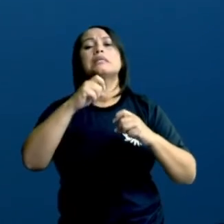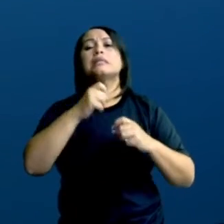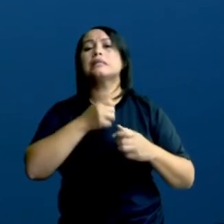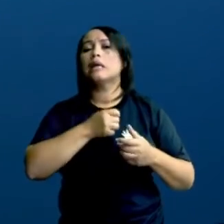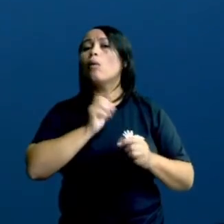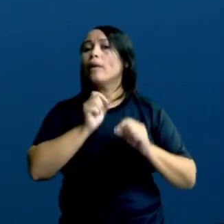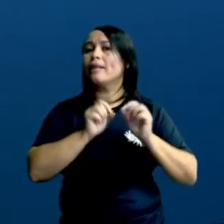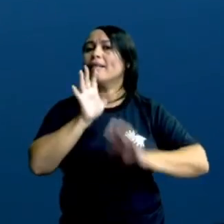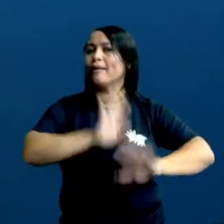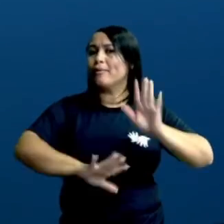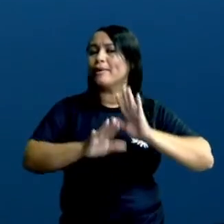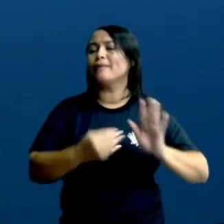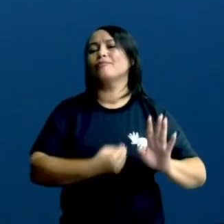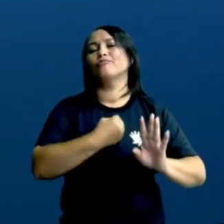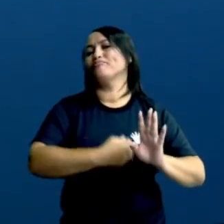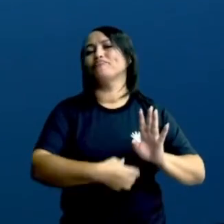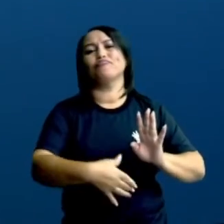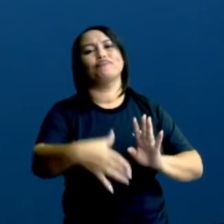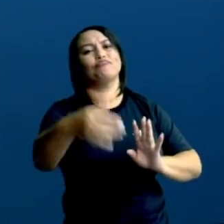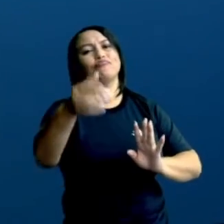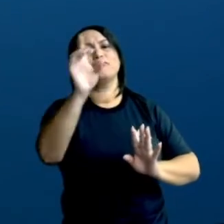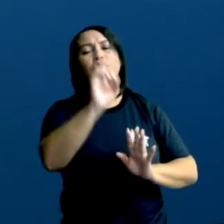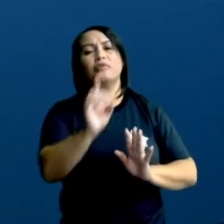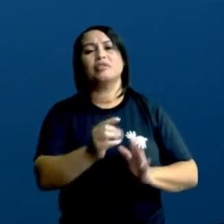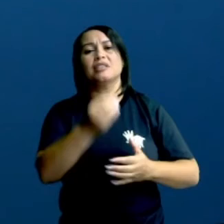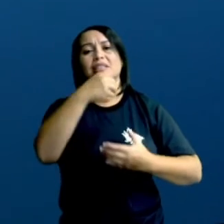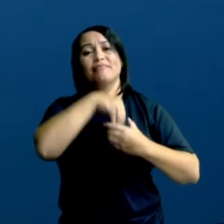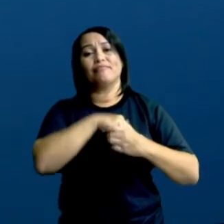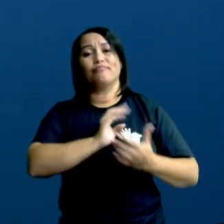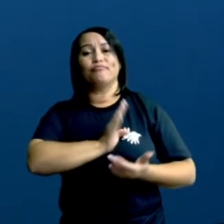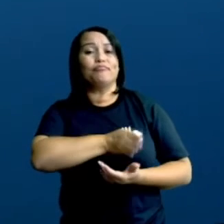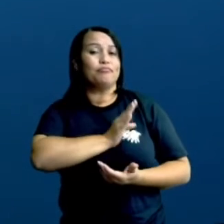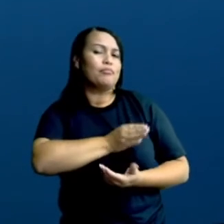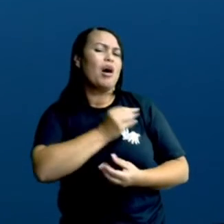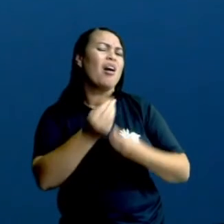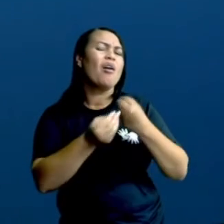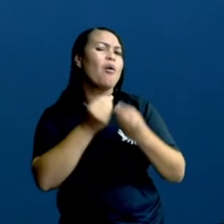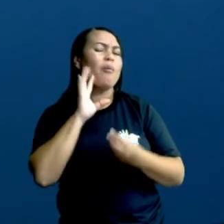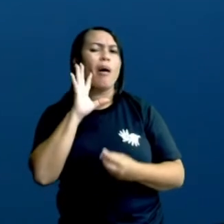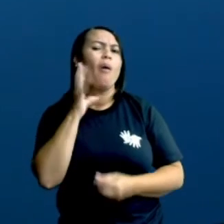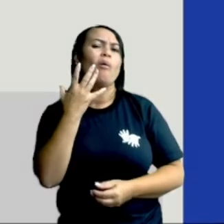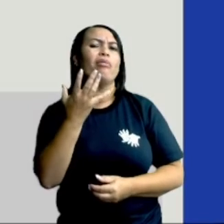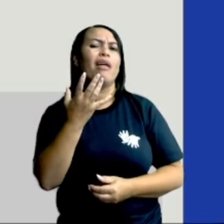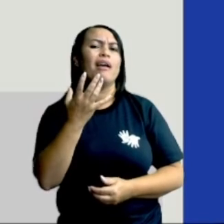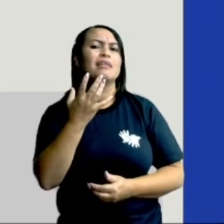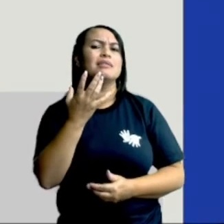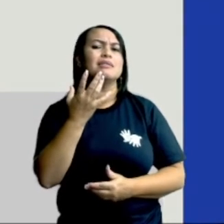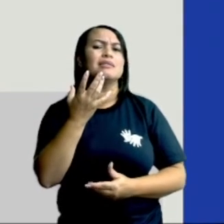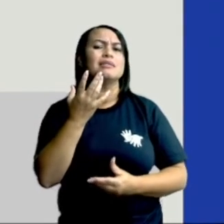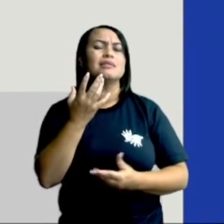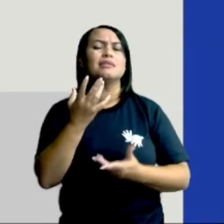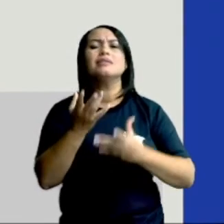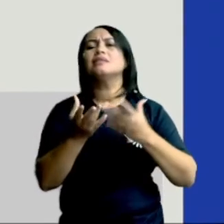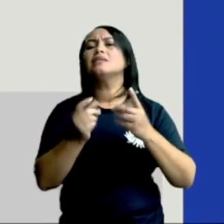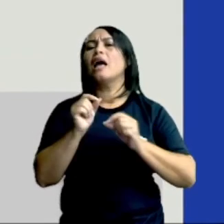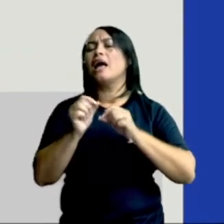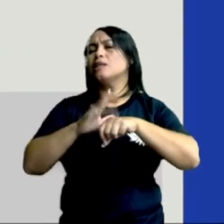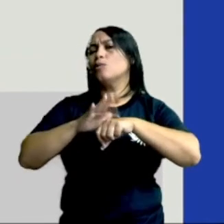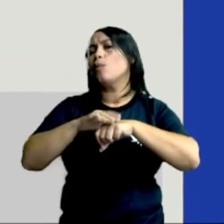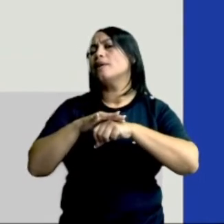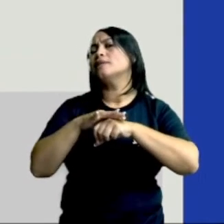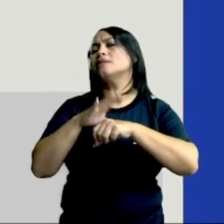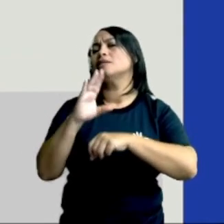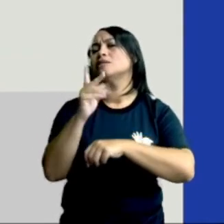toda a vida. Mas como se transmite, como se pega, como acontece esse ciclo da doença